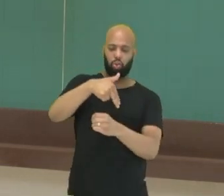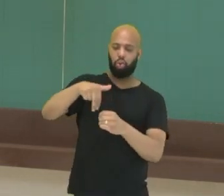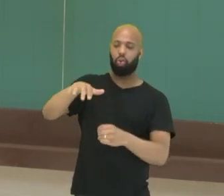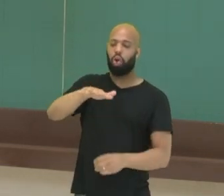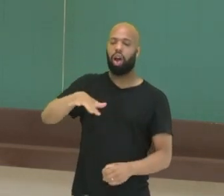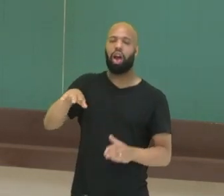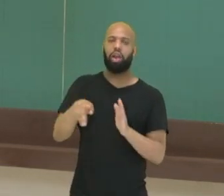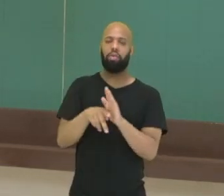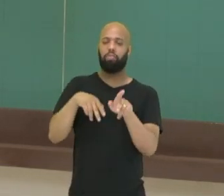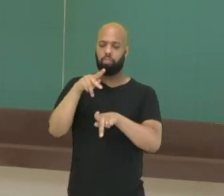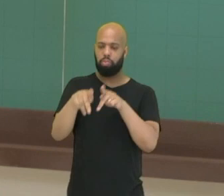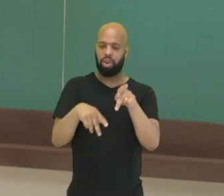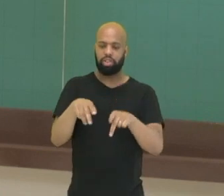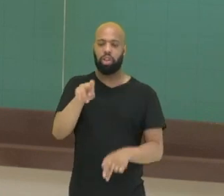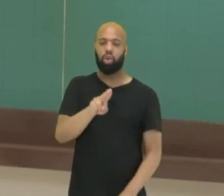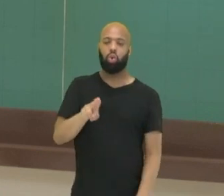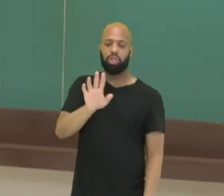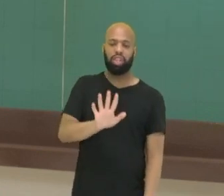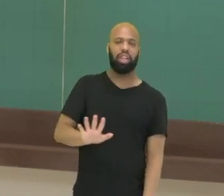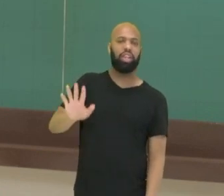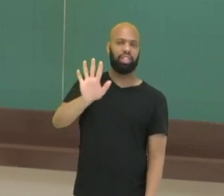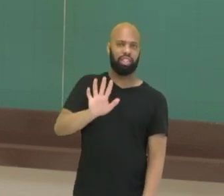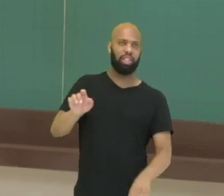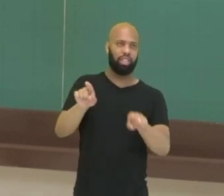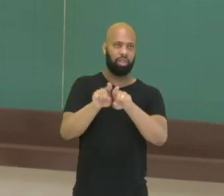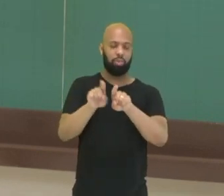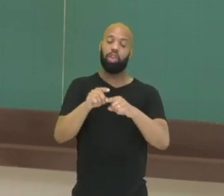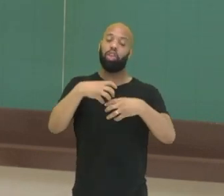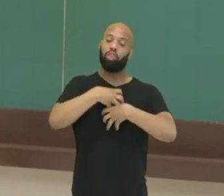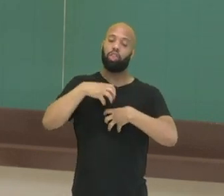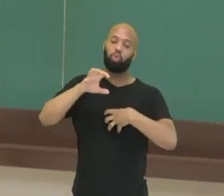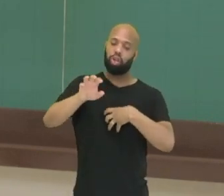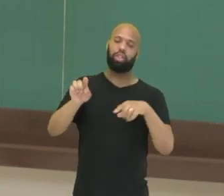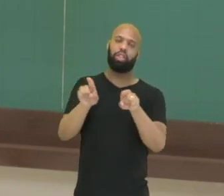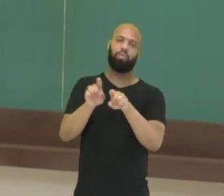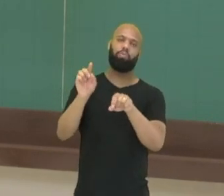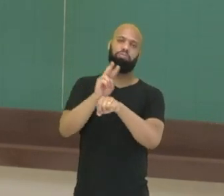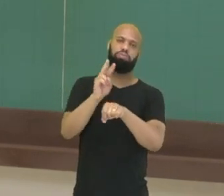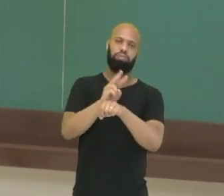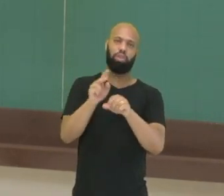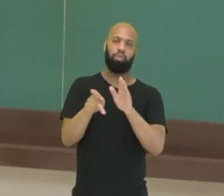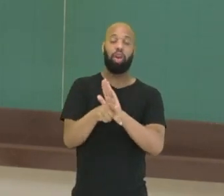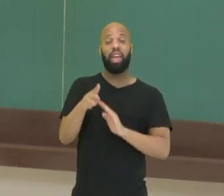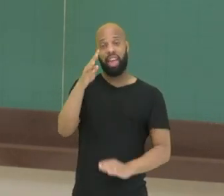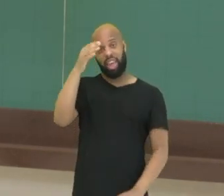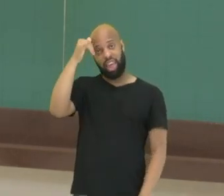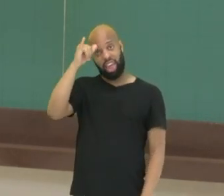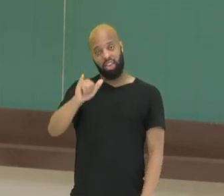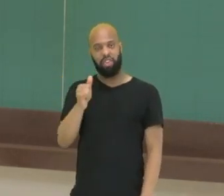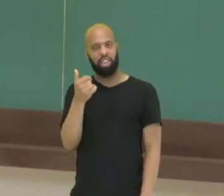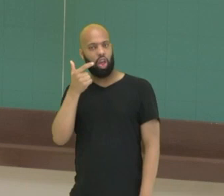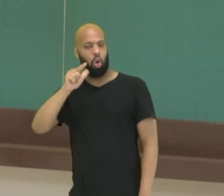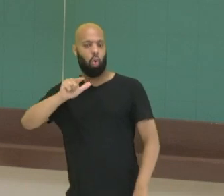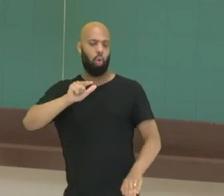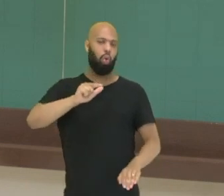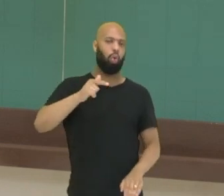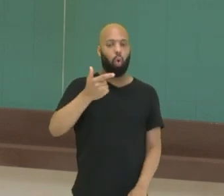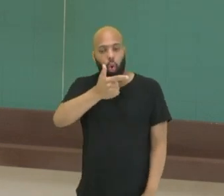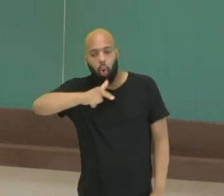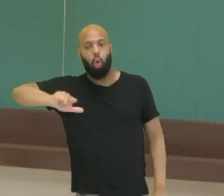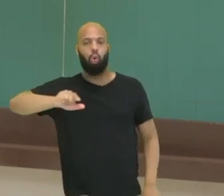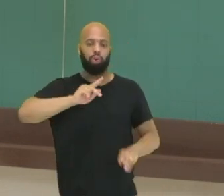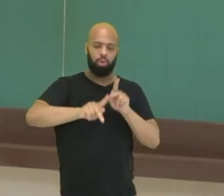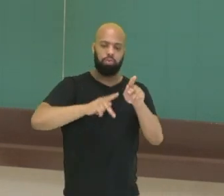povoamento, ocupando essas áreas e, de certo modo, também protegendo das invasões de outros colonizadores. Então, aqui nós